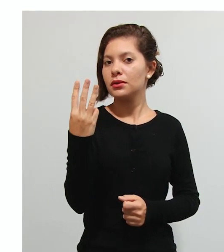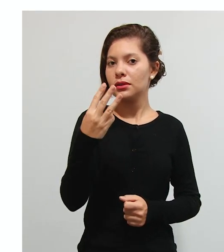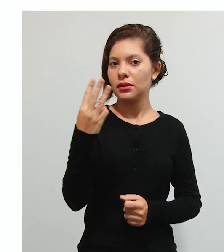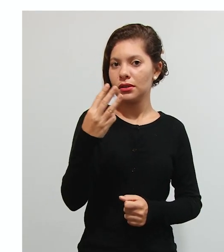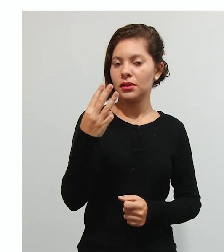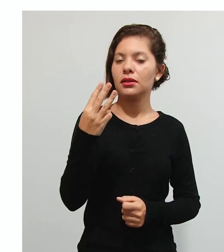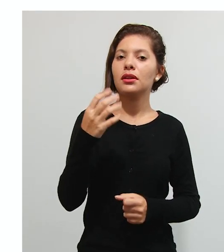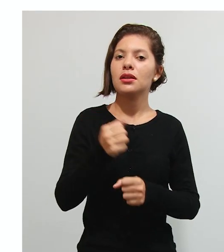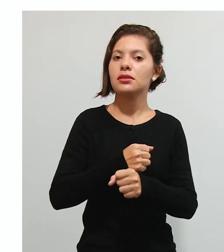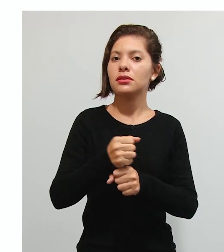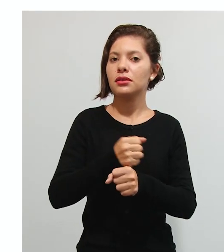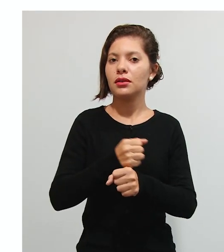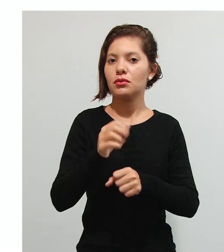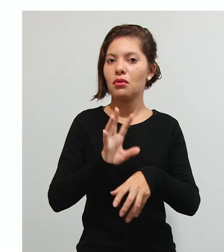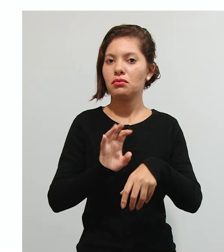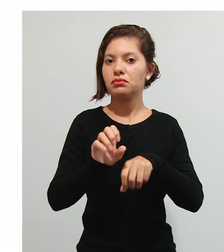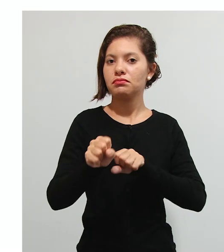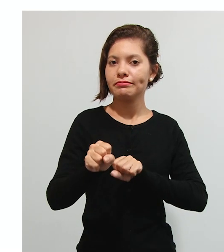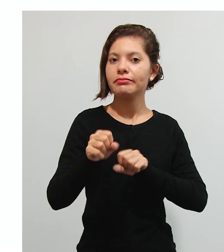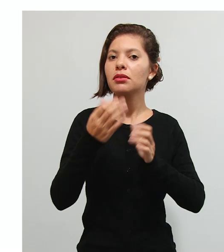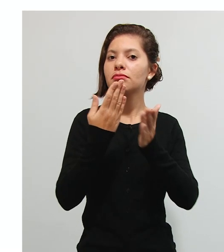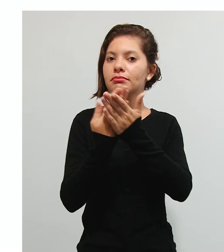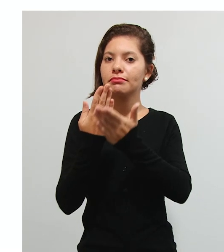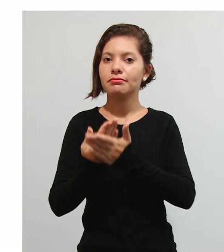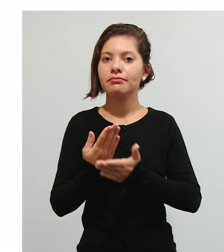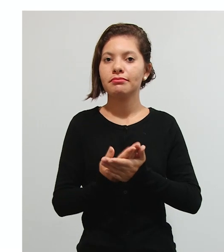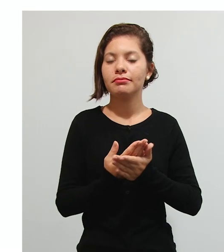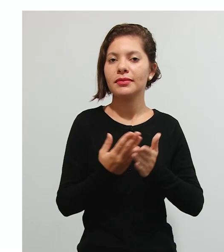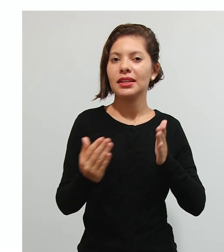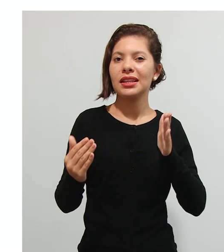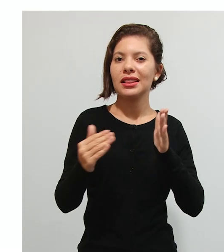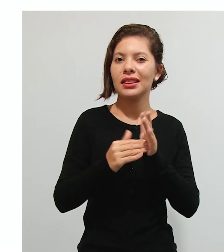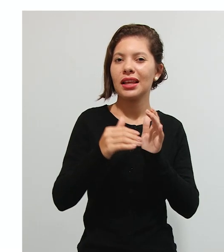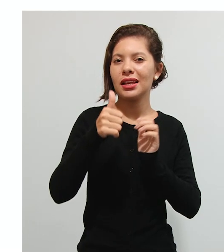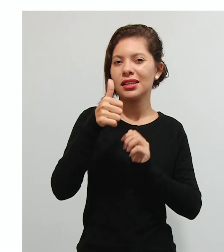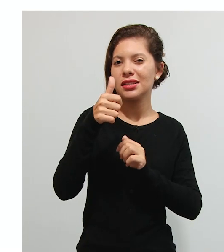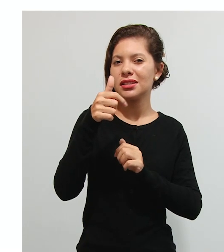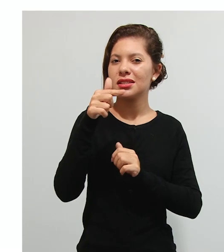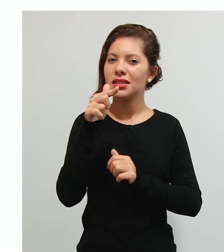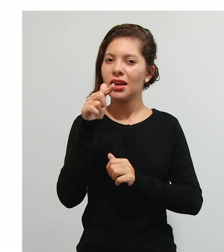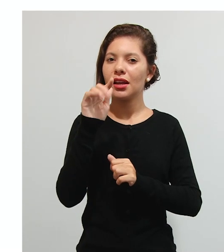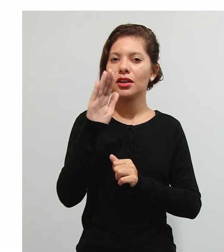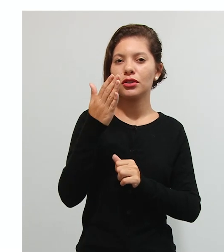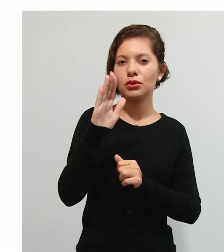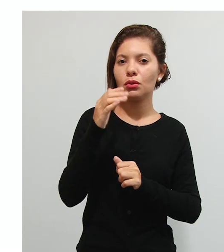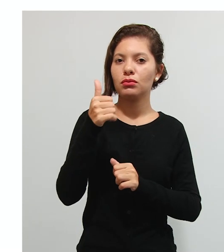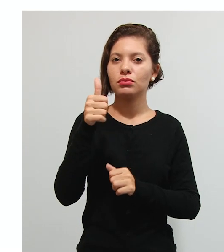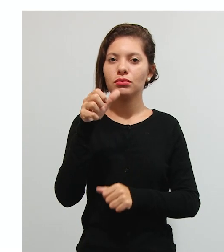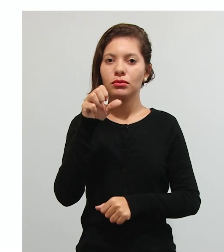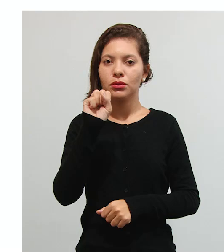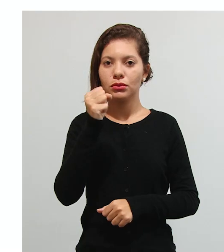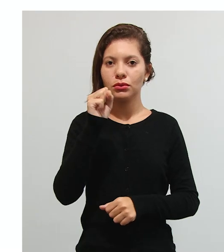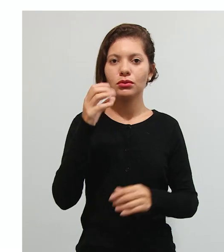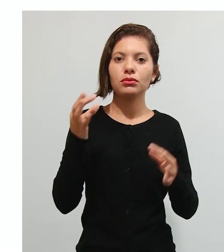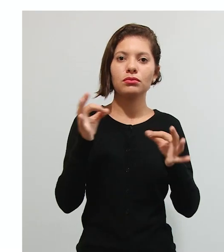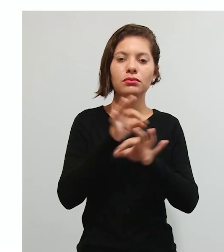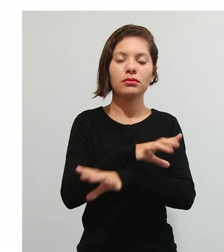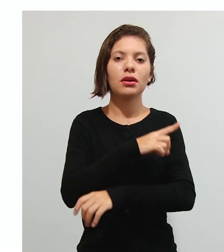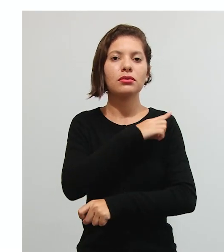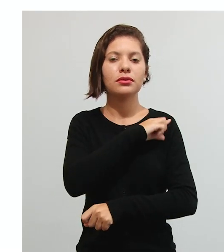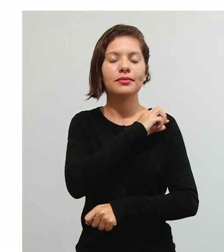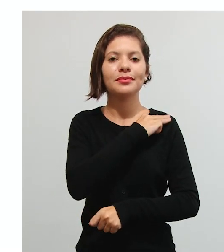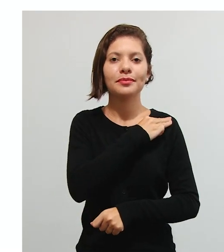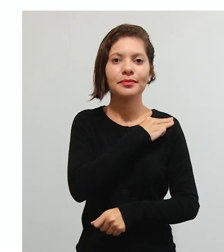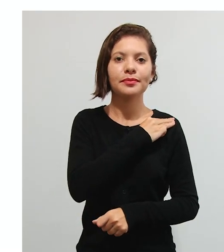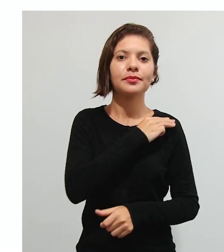aí de formação, primeiro, segundo e terceiro ano. Ela vai de 15 a 17 ou 18 anos aí encerrar o